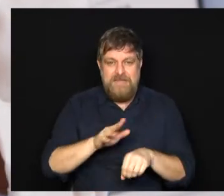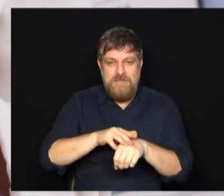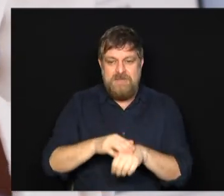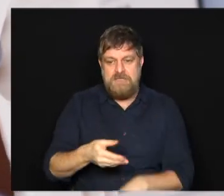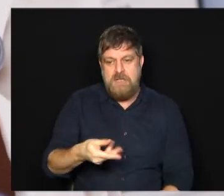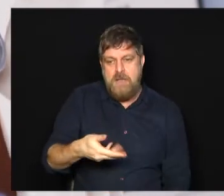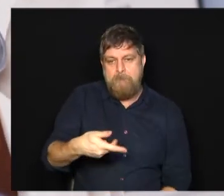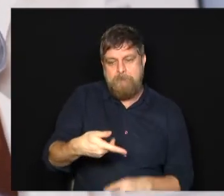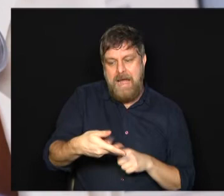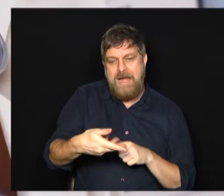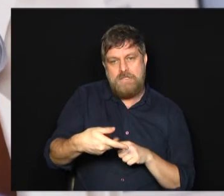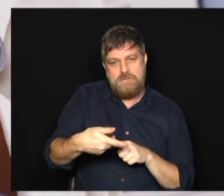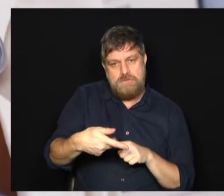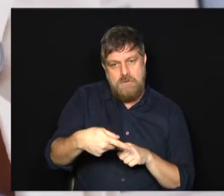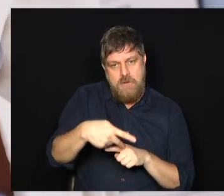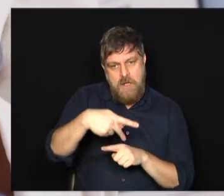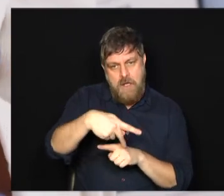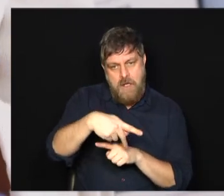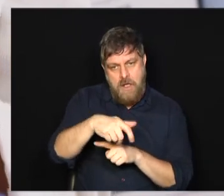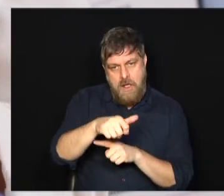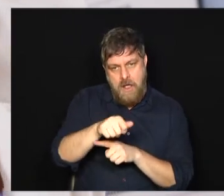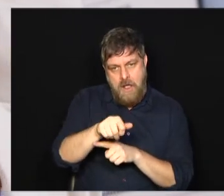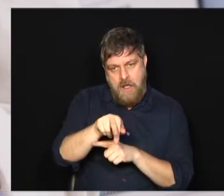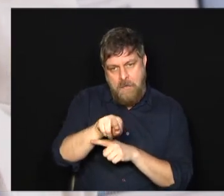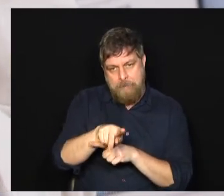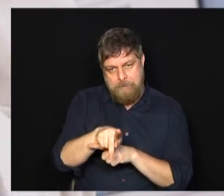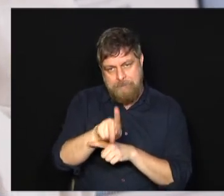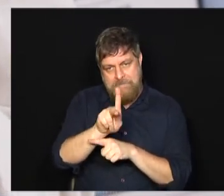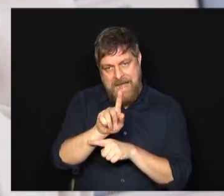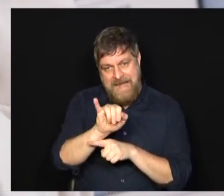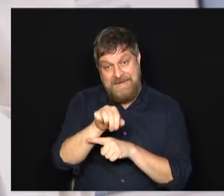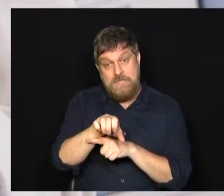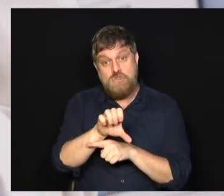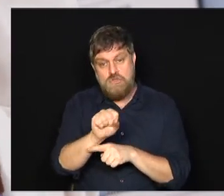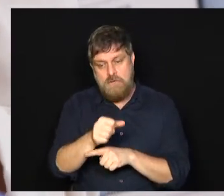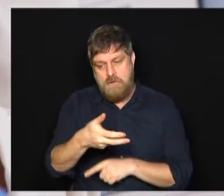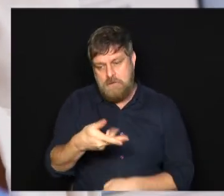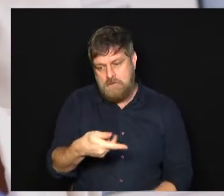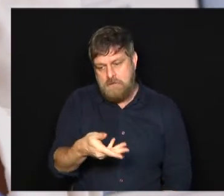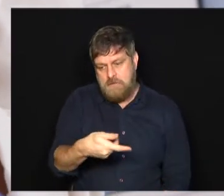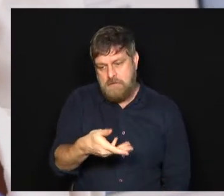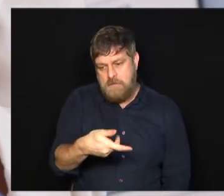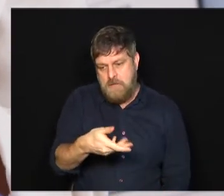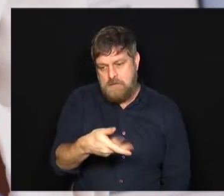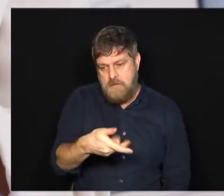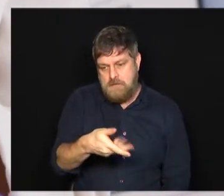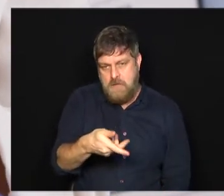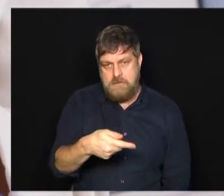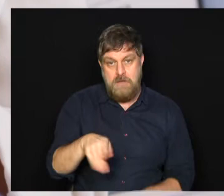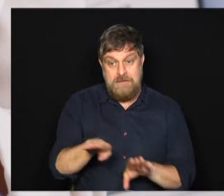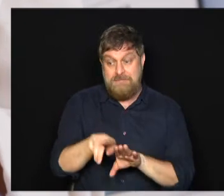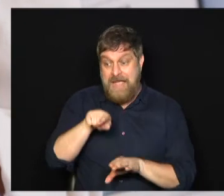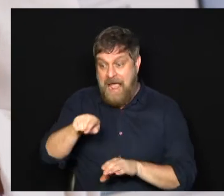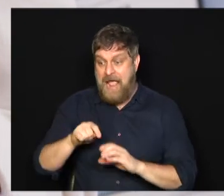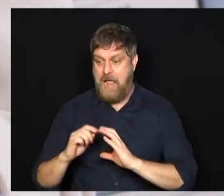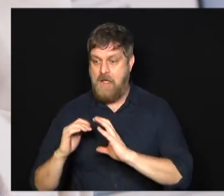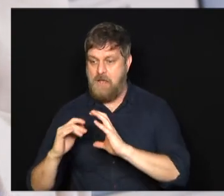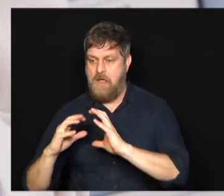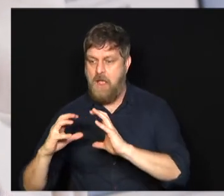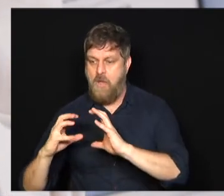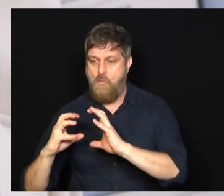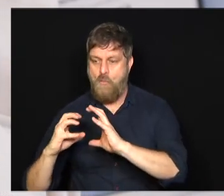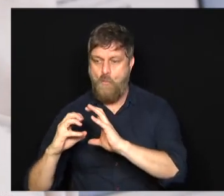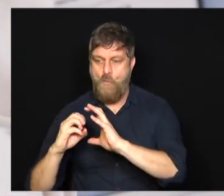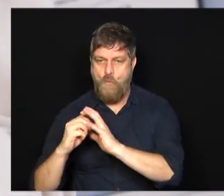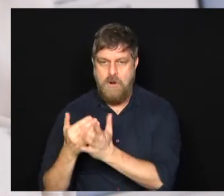diante. Já a doença de Alzheimer, o inverso, né? A doença de Alzheimer, ela começa no estágio que a gente fala